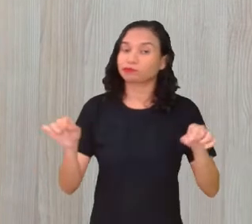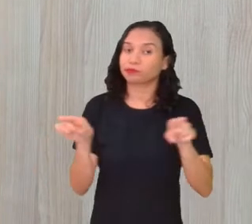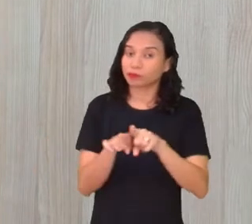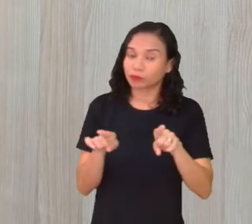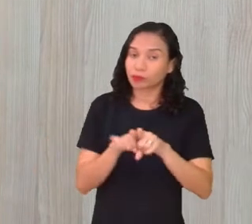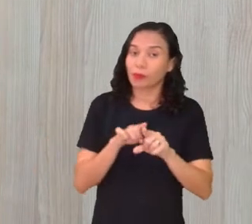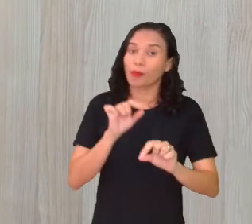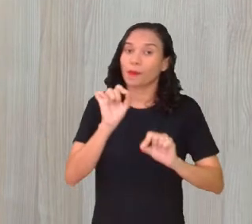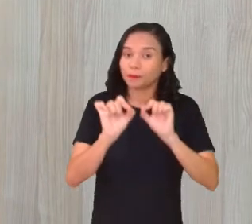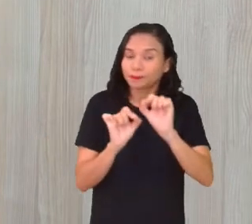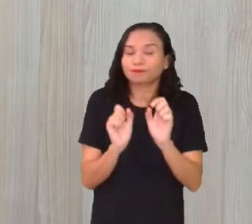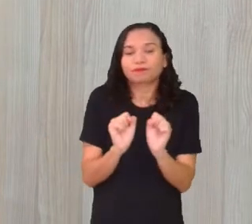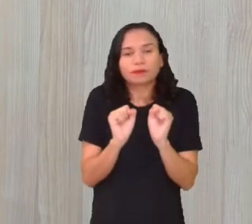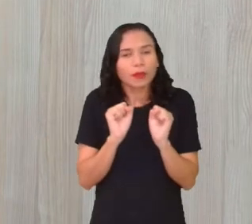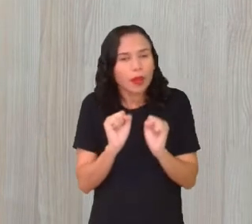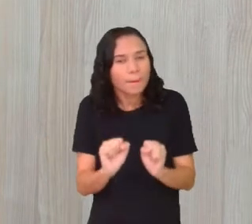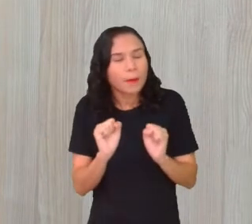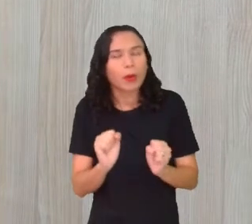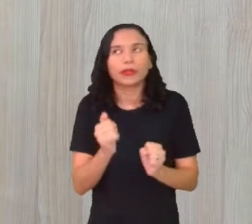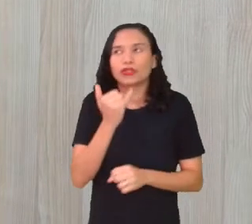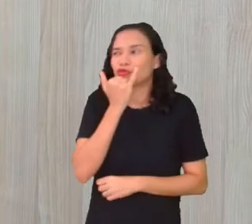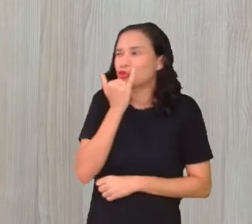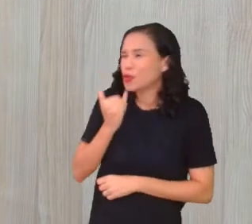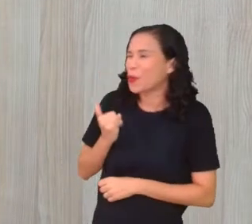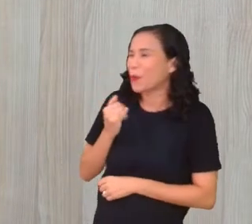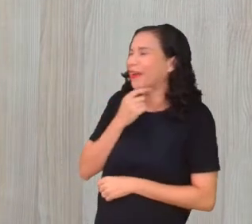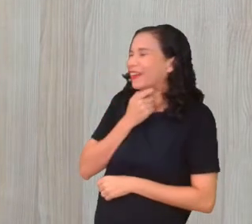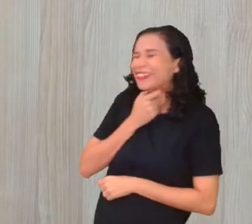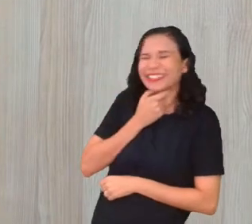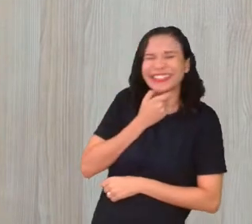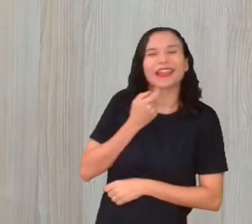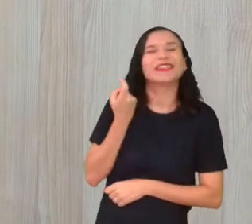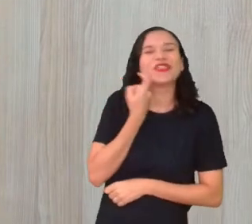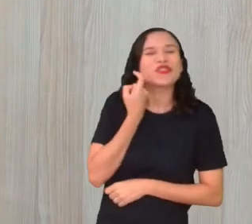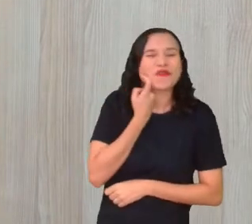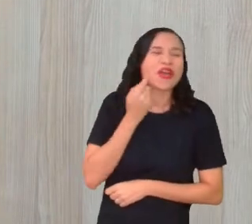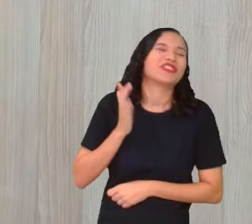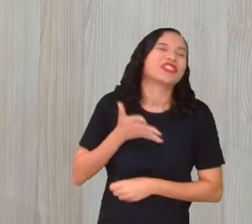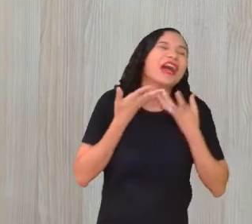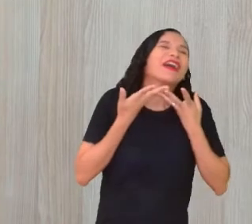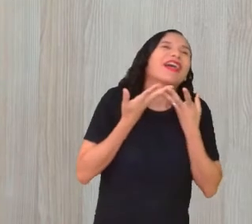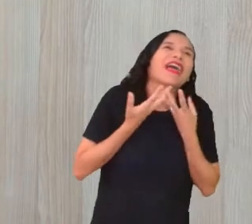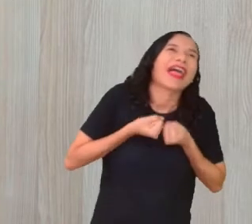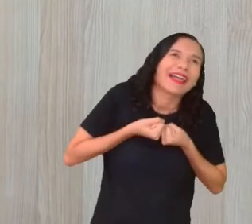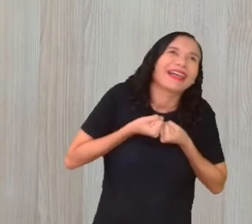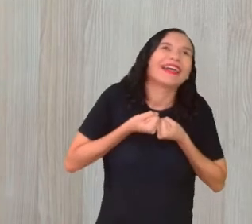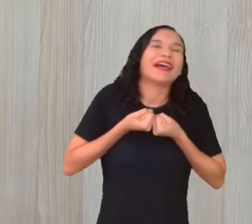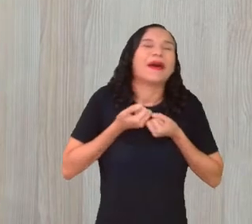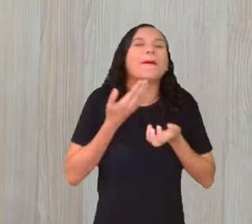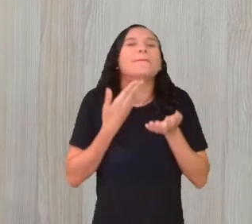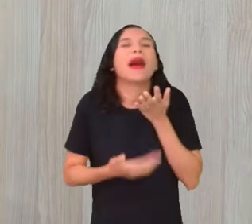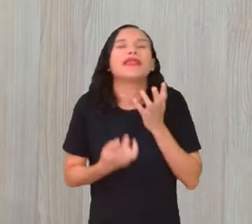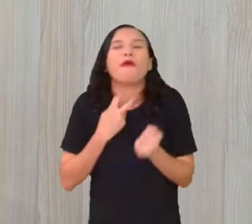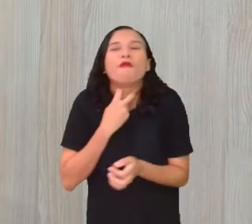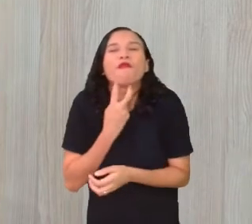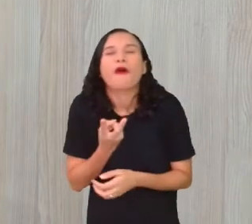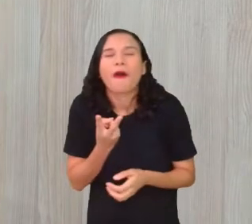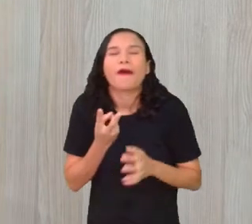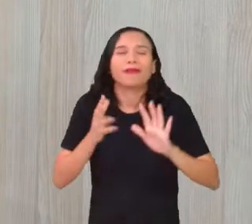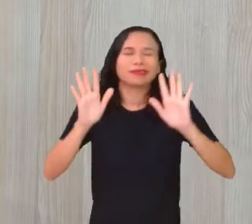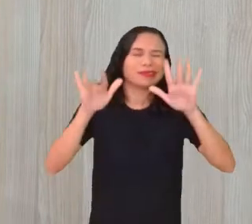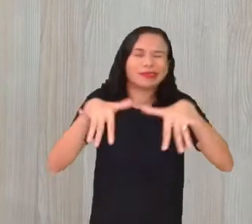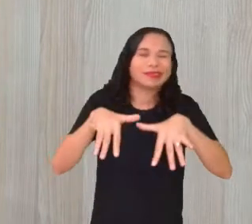também podem, perdão, gente, é sexta-feira, né, professor Luciano? A gente já vai perdendo a voz